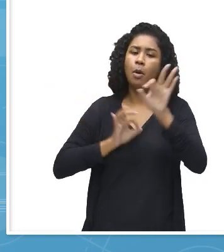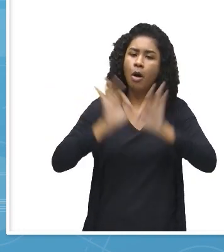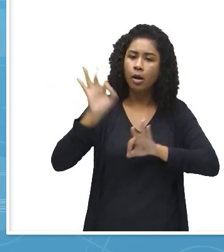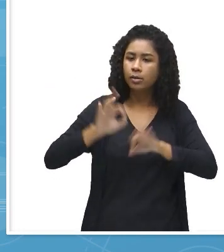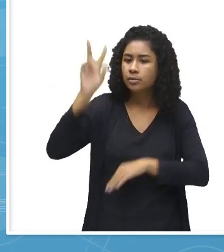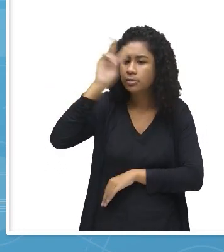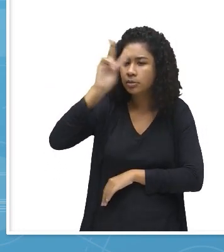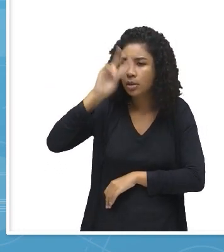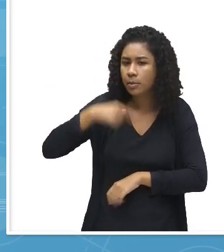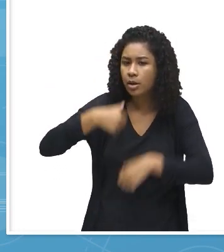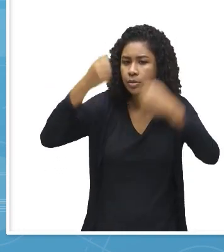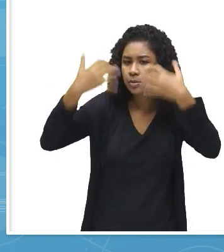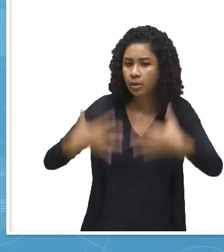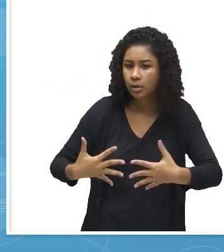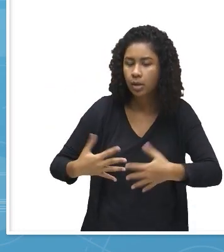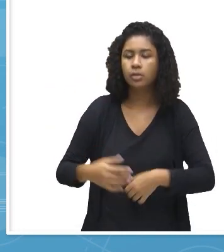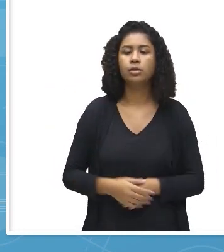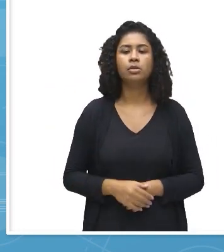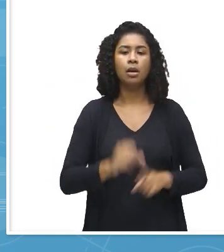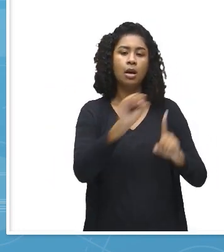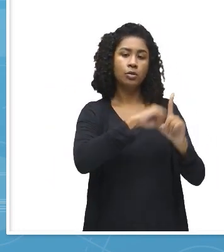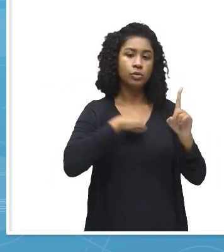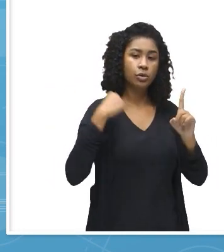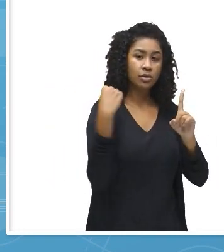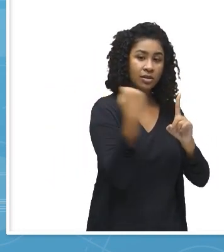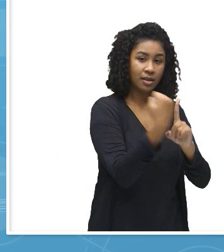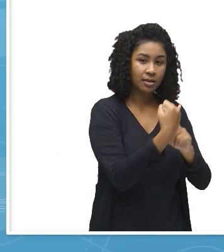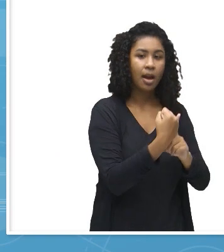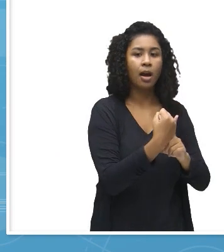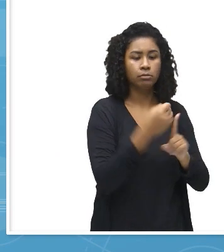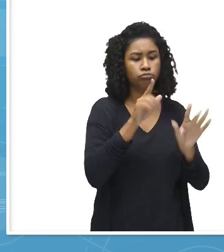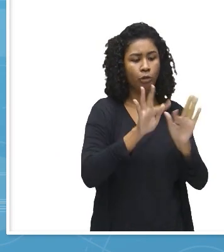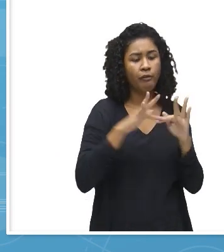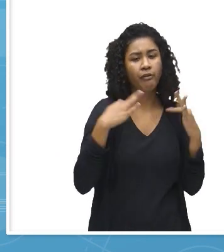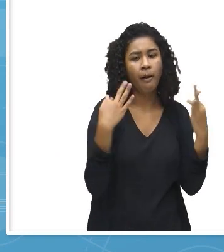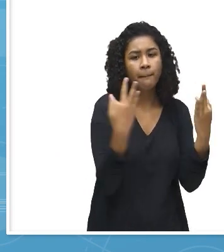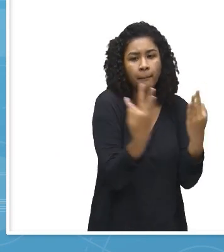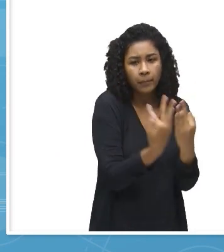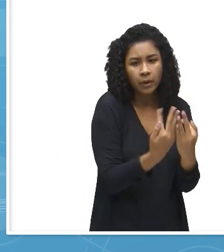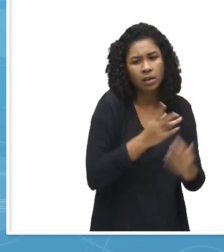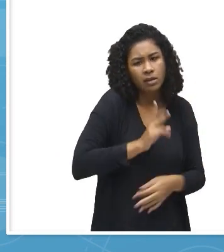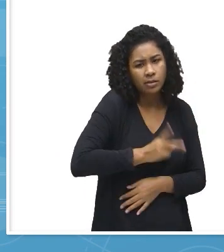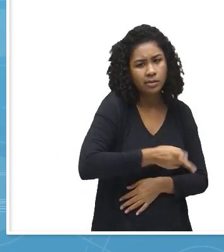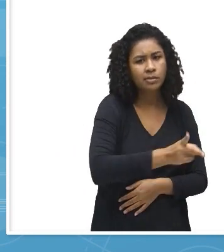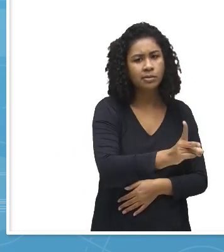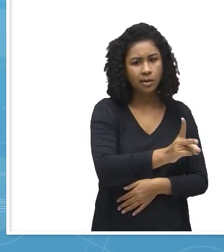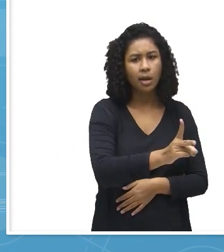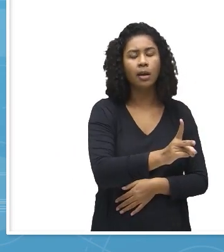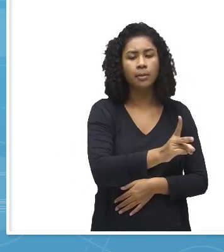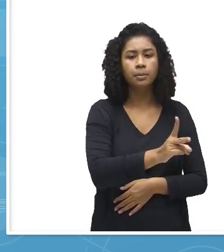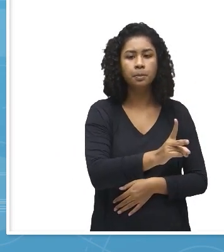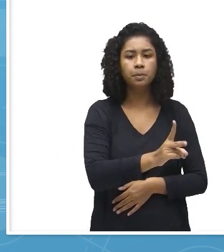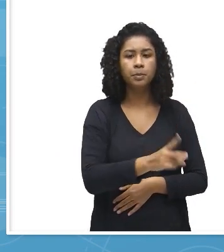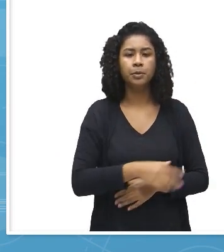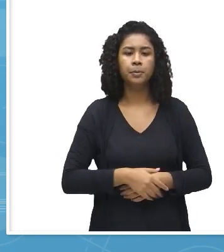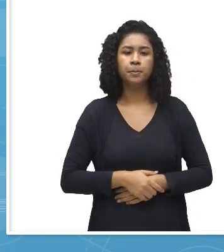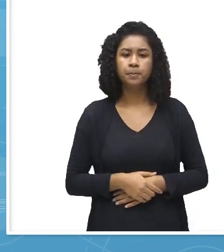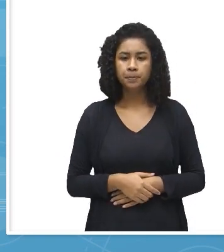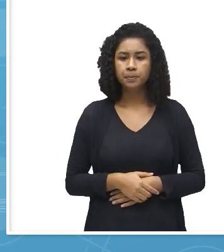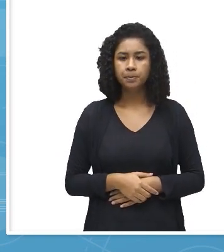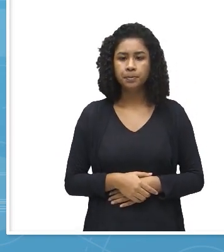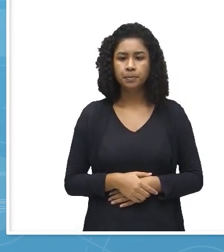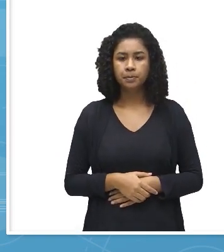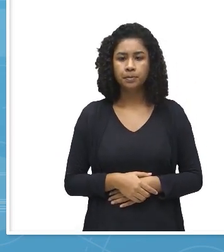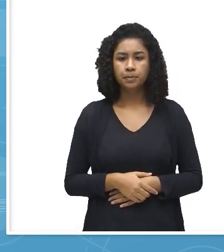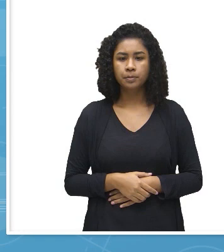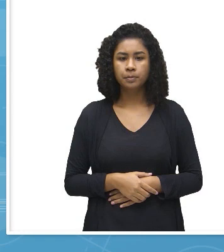vocês? Social, baseada na questão sanguínea, então muitos eram ligados aí por laços sanguíneos e